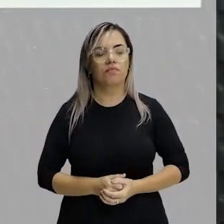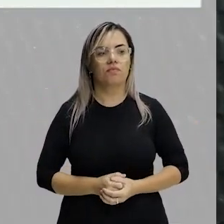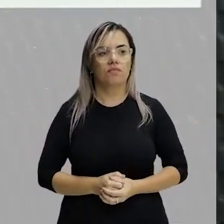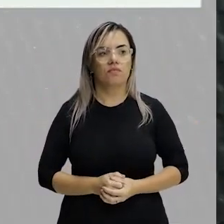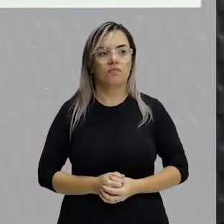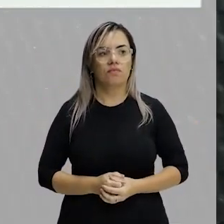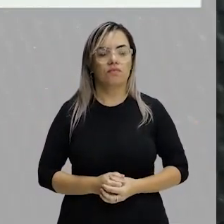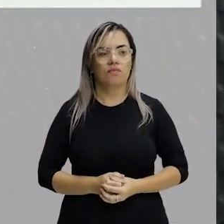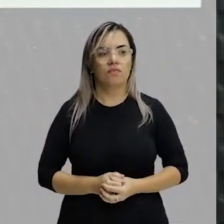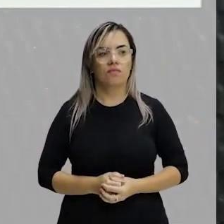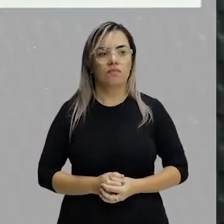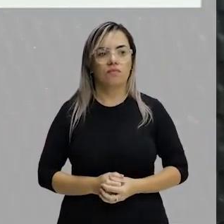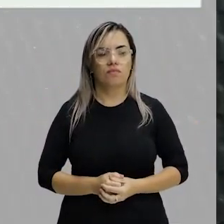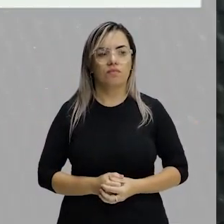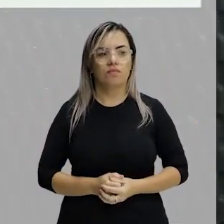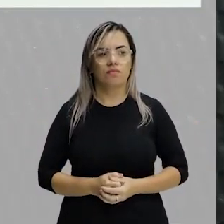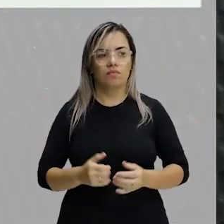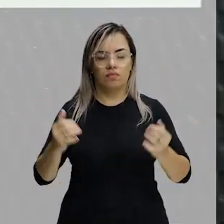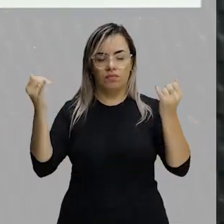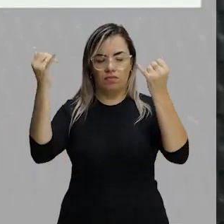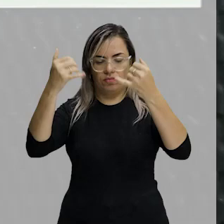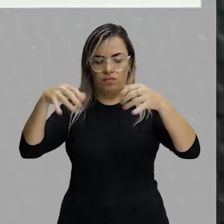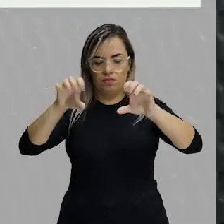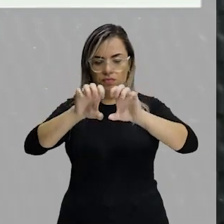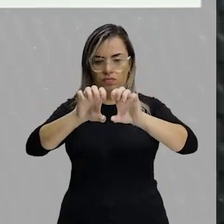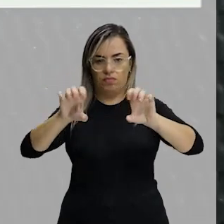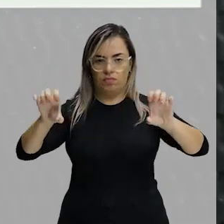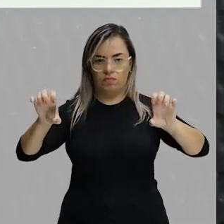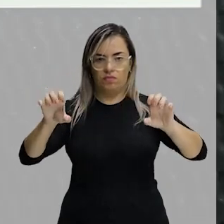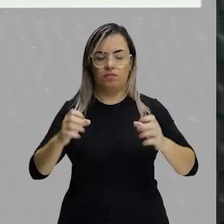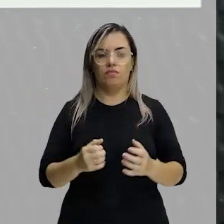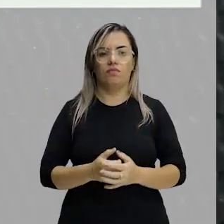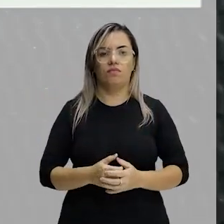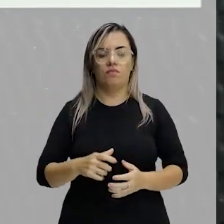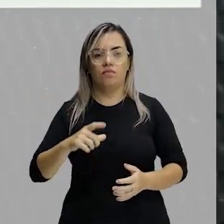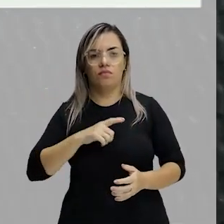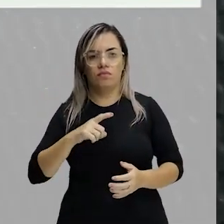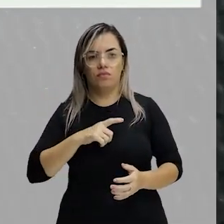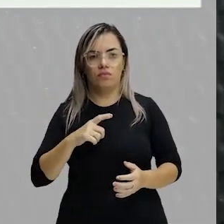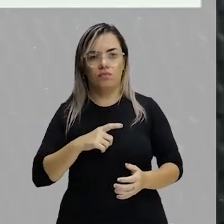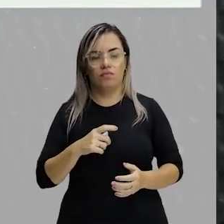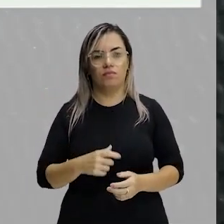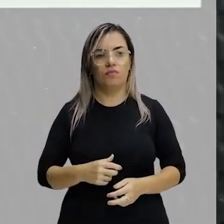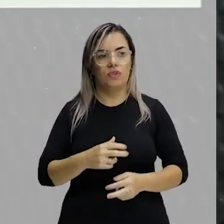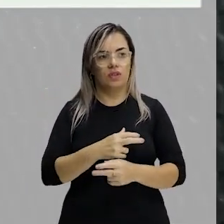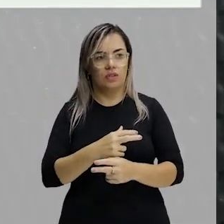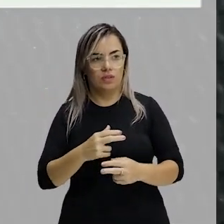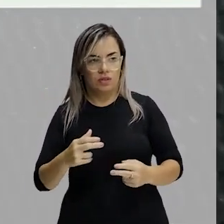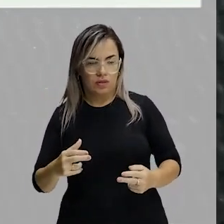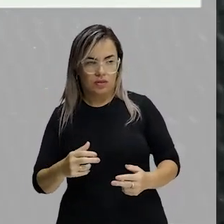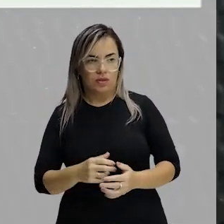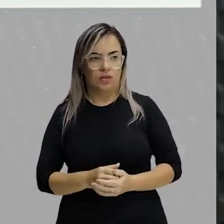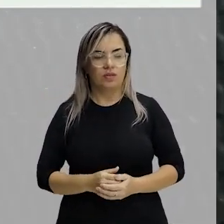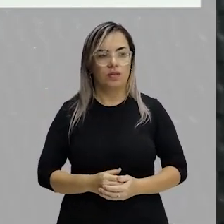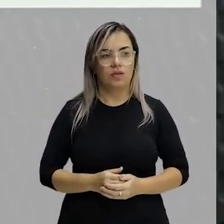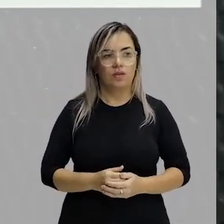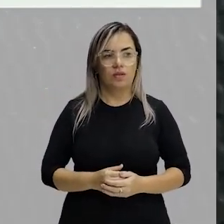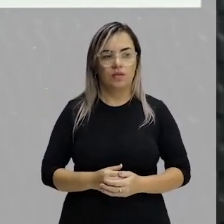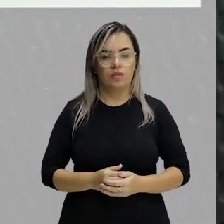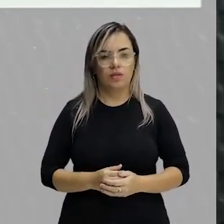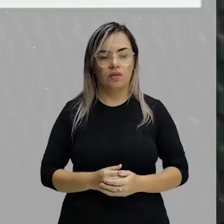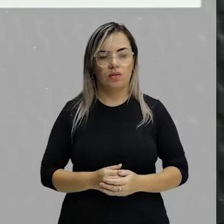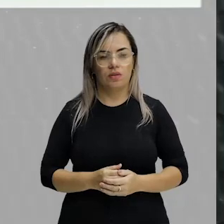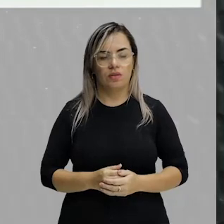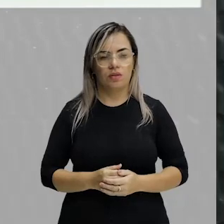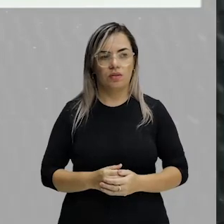vou colocar aí a equação da hipérbole para saber como é que ela é e ver se eu tenho todos os elementos, né? Essa informação importante,